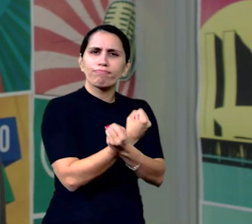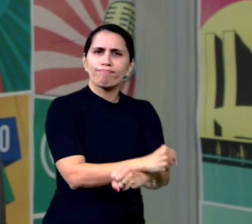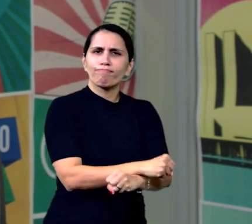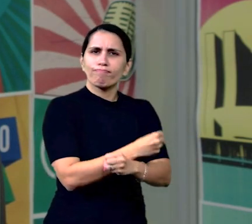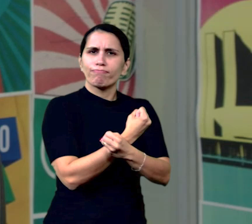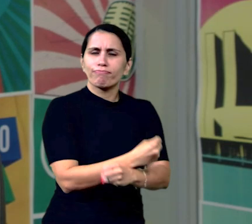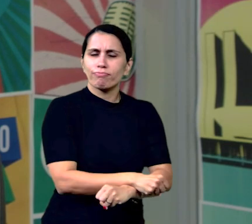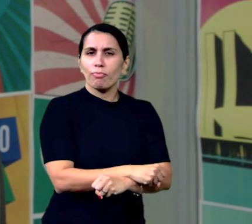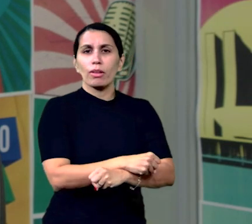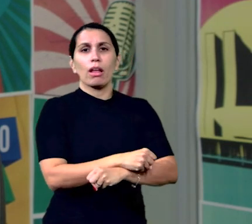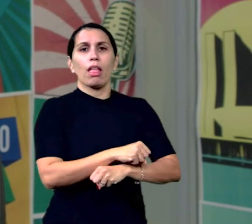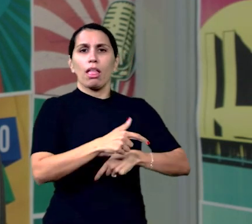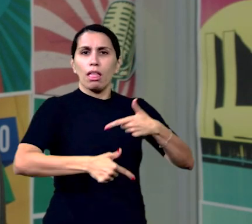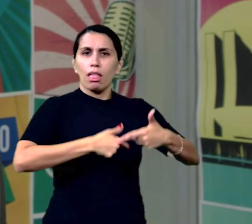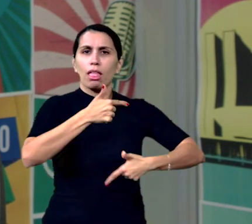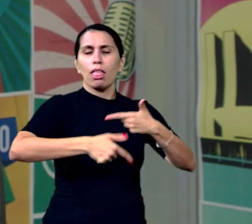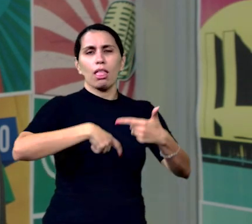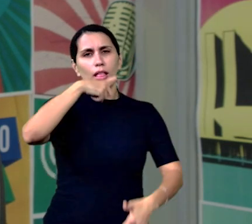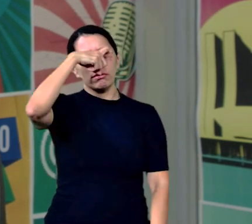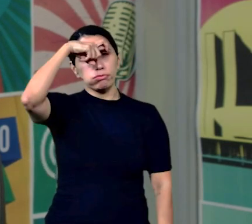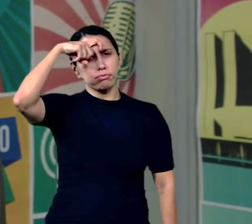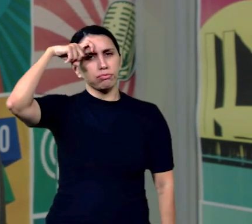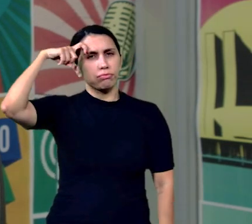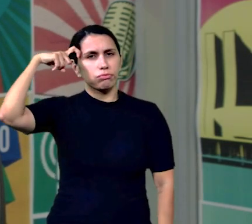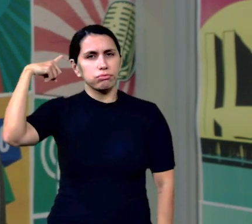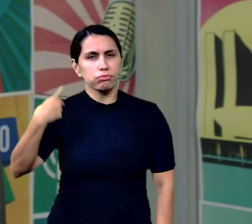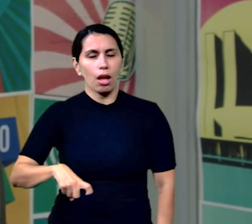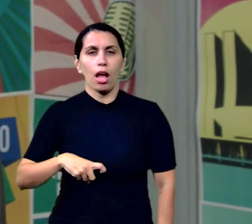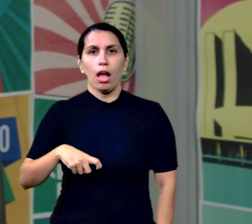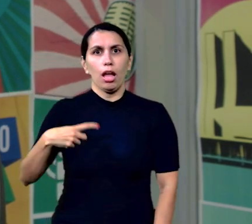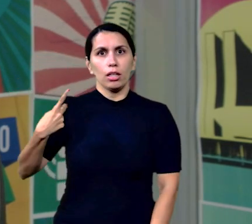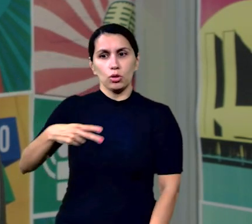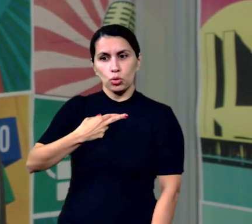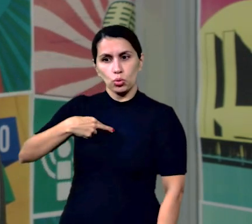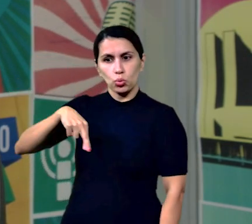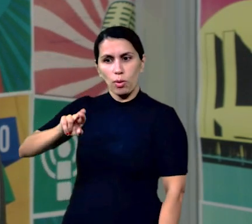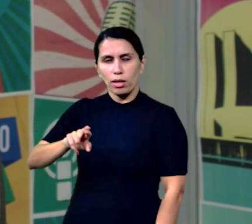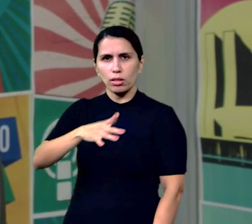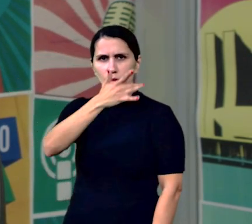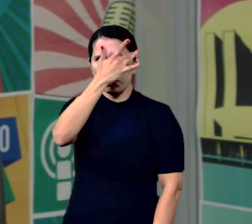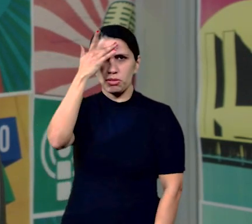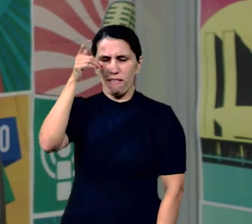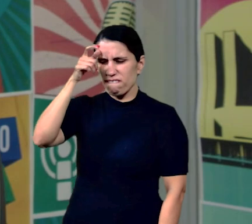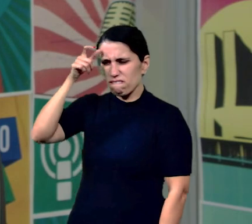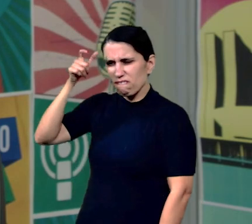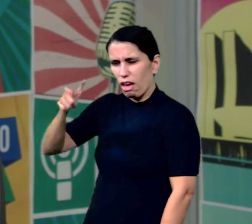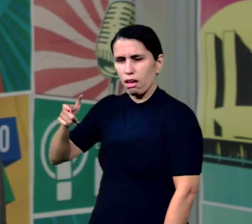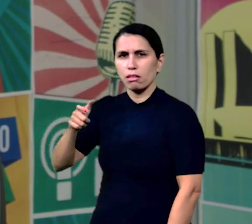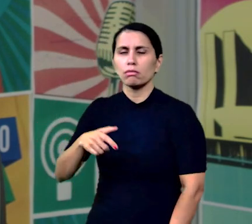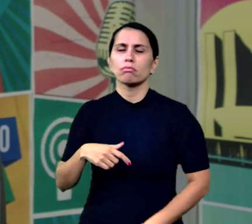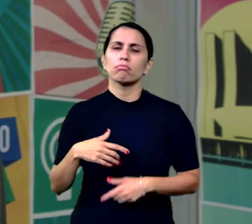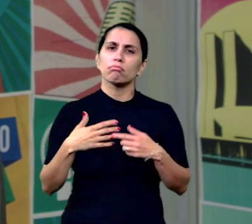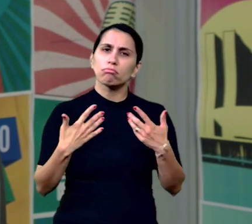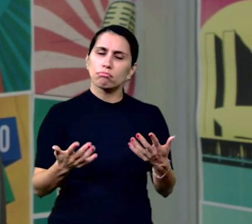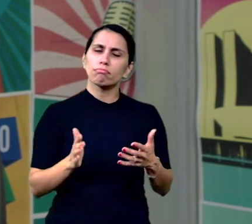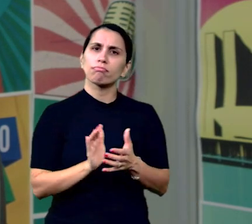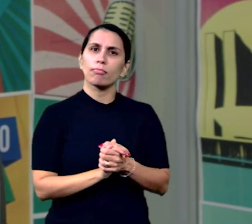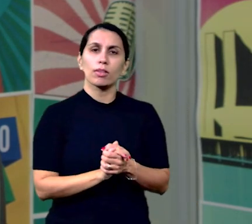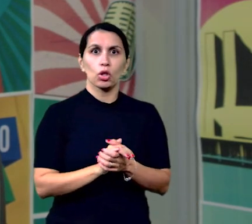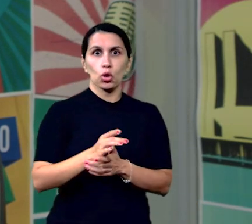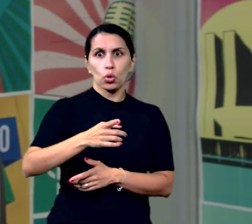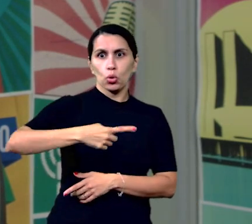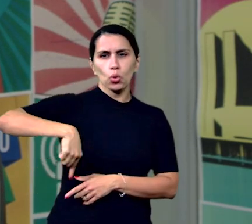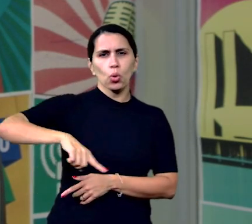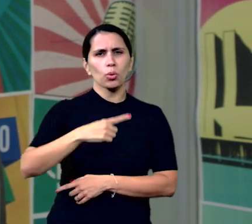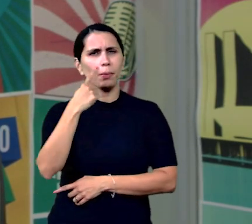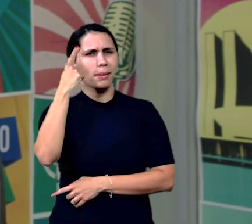trabalho, desvalorizado, que têm a sua religião demonizada, né. Então para a gente pensar também, né, sobre,